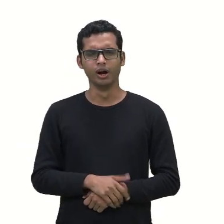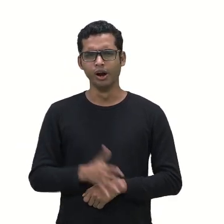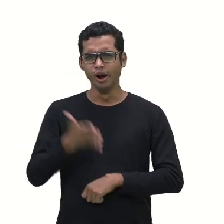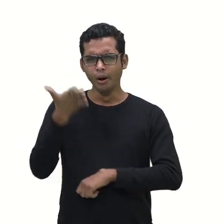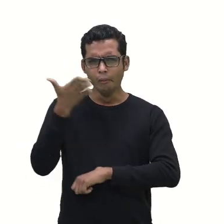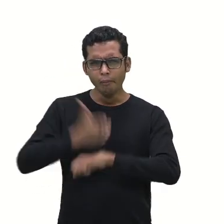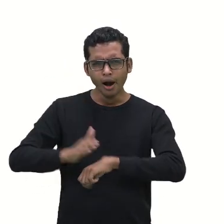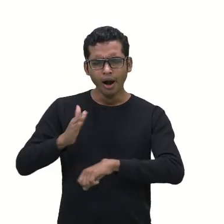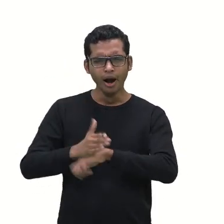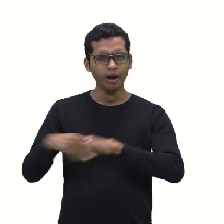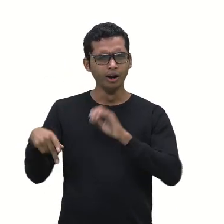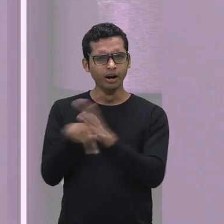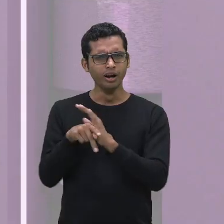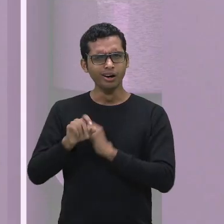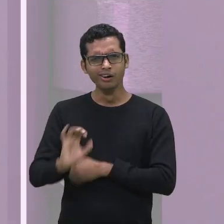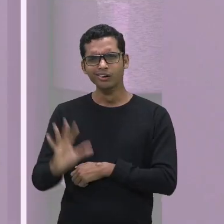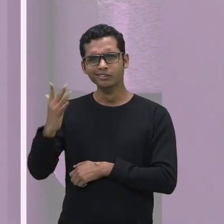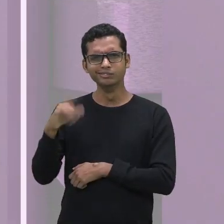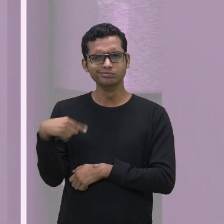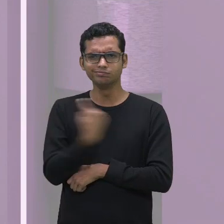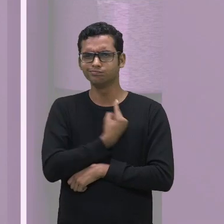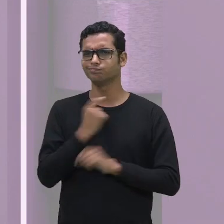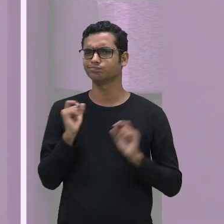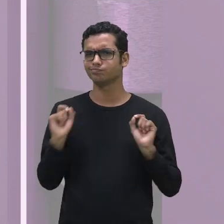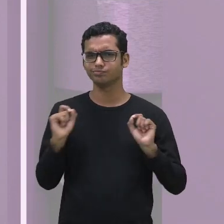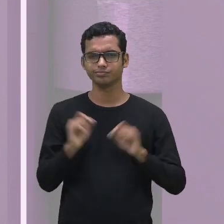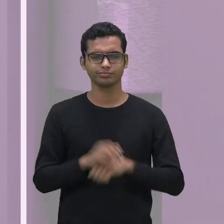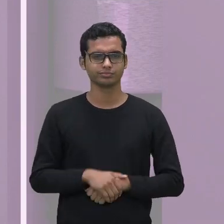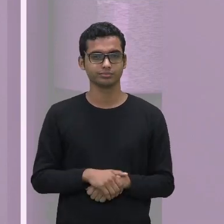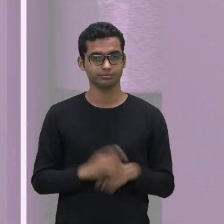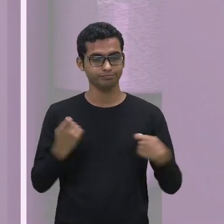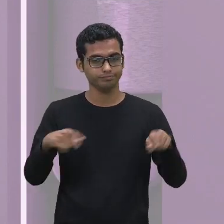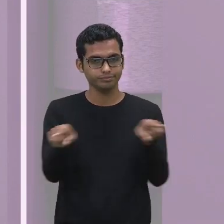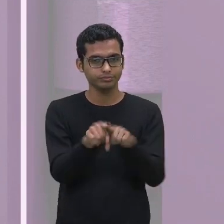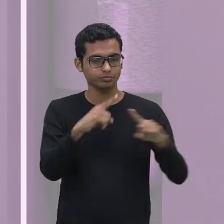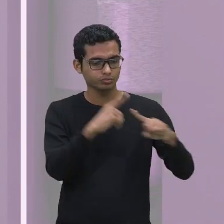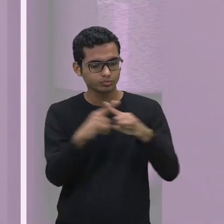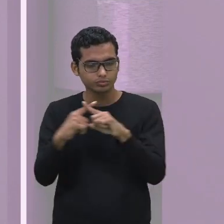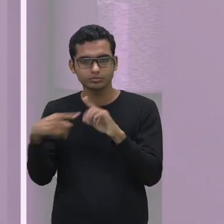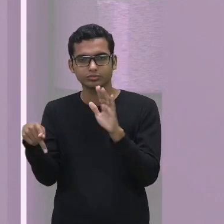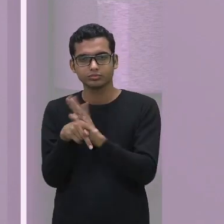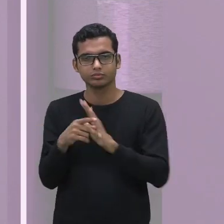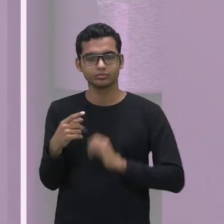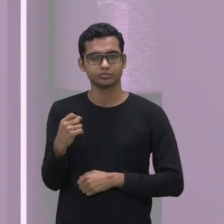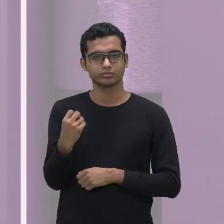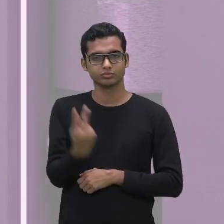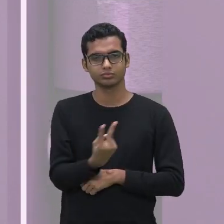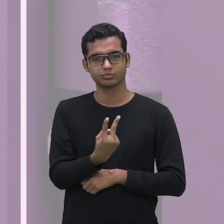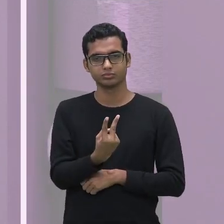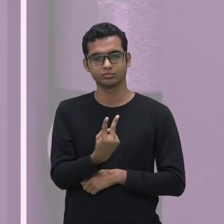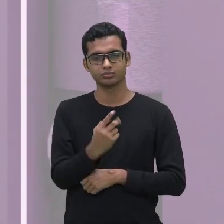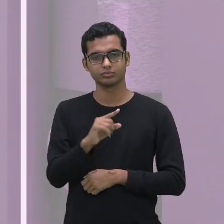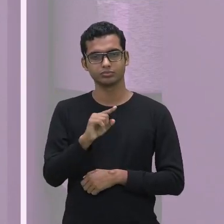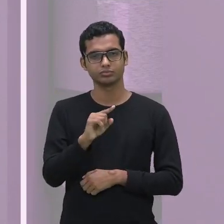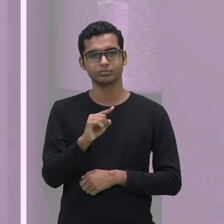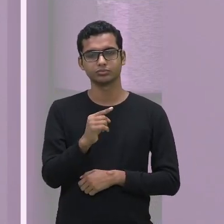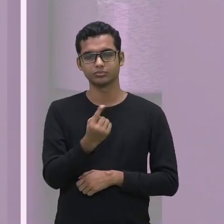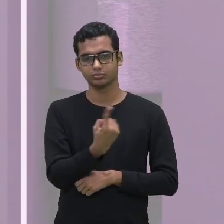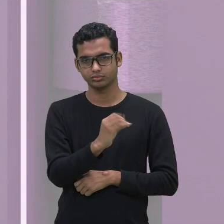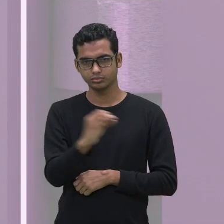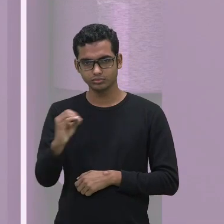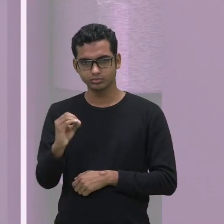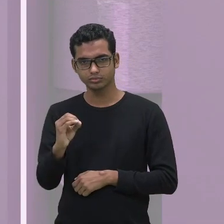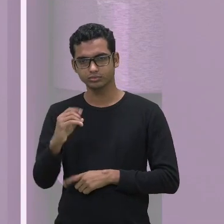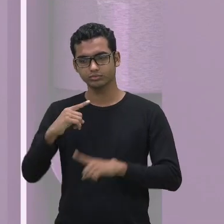prática, a gente ainda tem que multiplicar esses 2.100 por 3,14. A gente vai